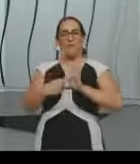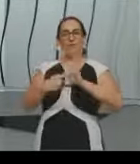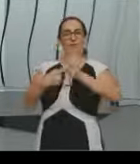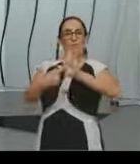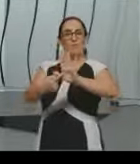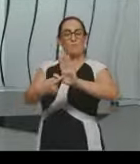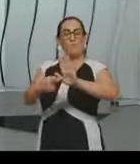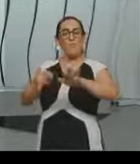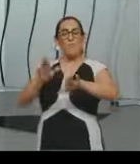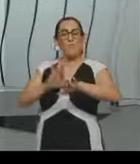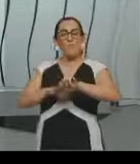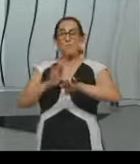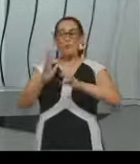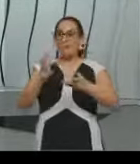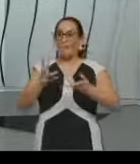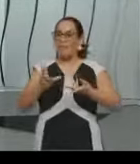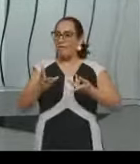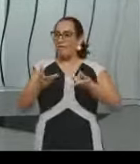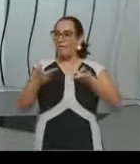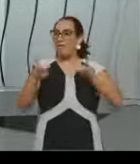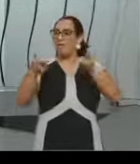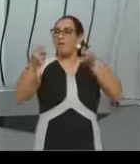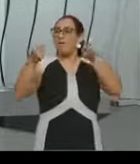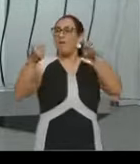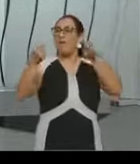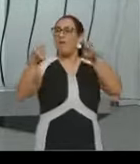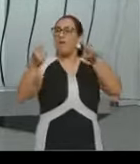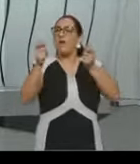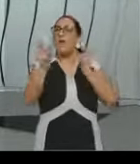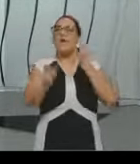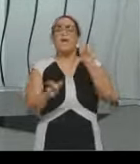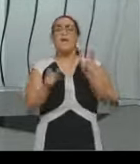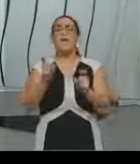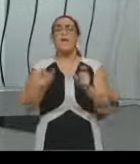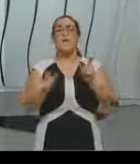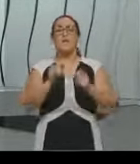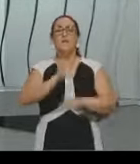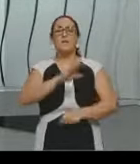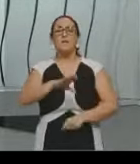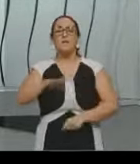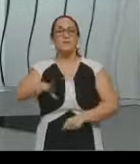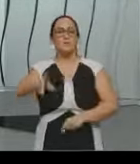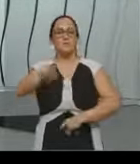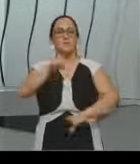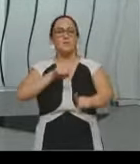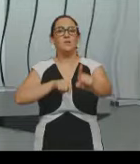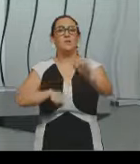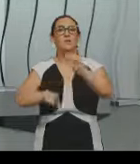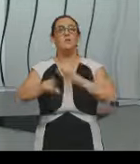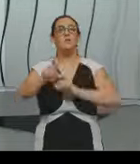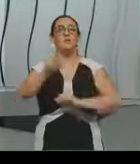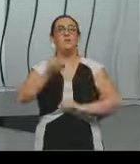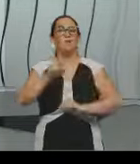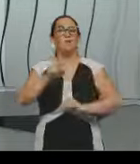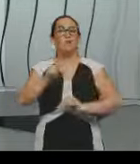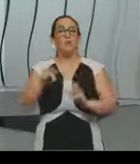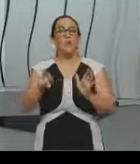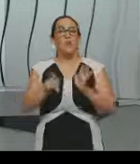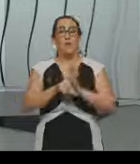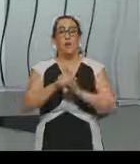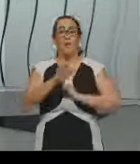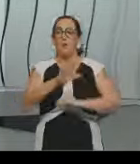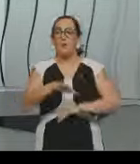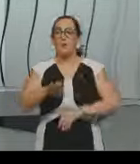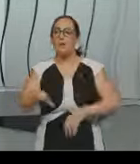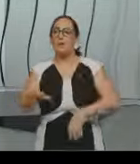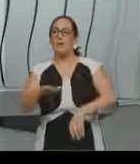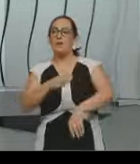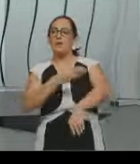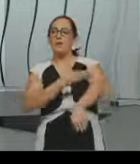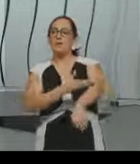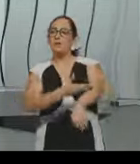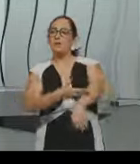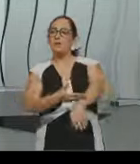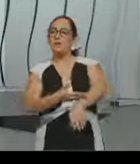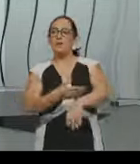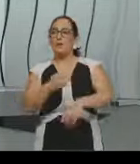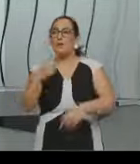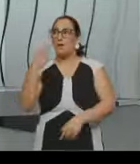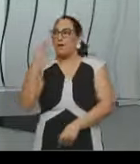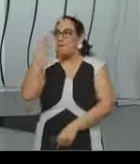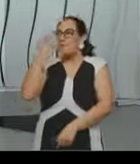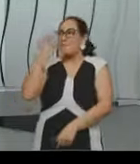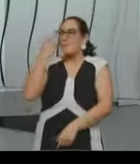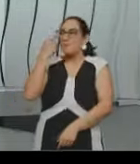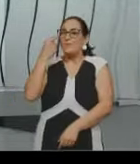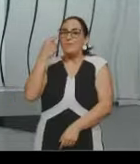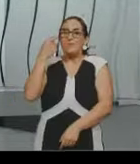crianças eleitas eram crianças brancas, com características aí, olhos claros, né? Então a gente entende ações como essa